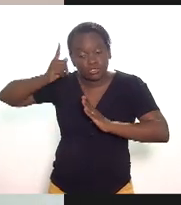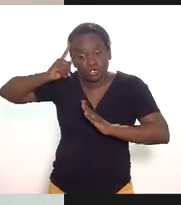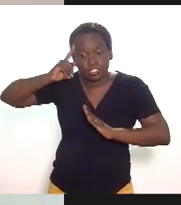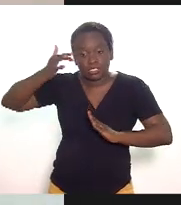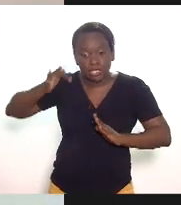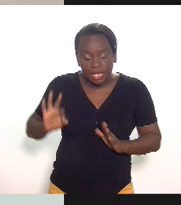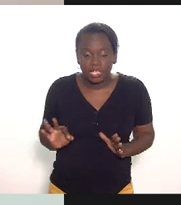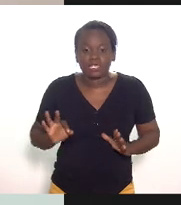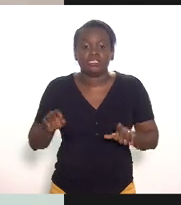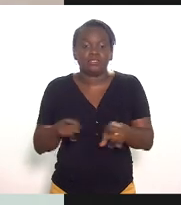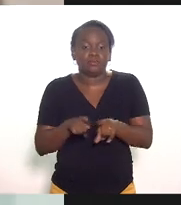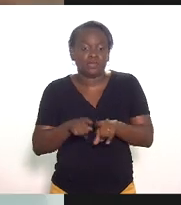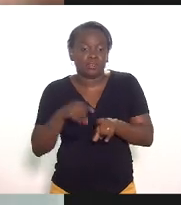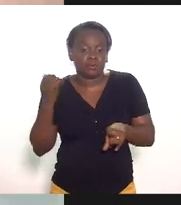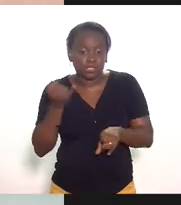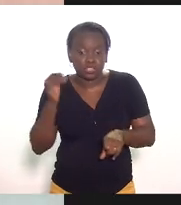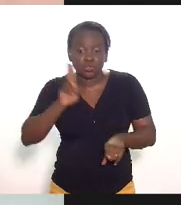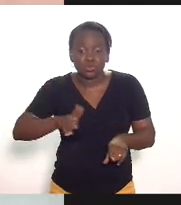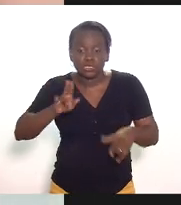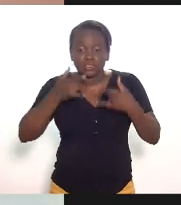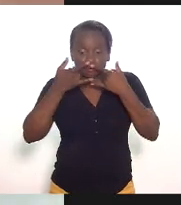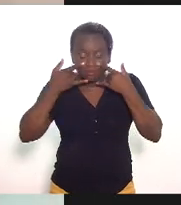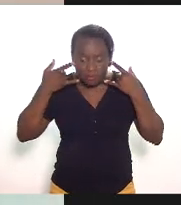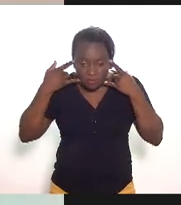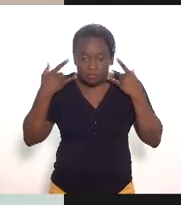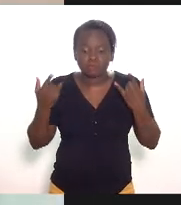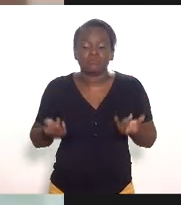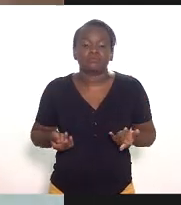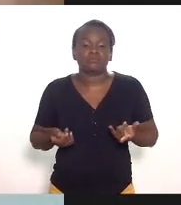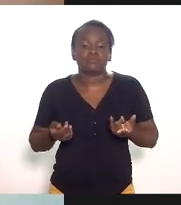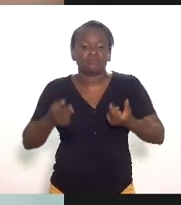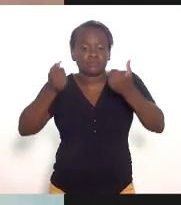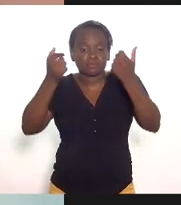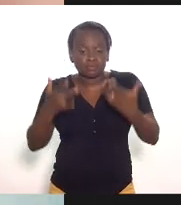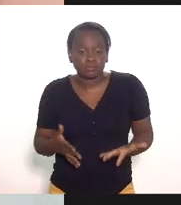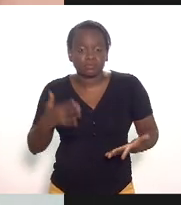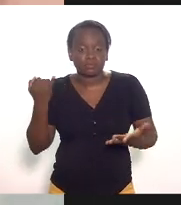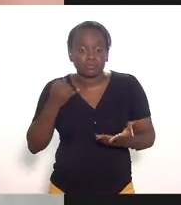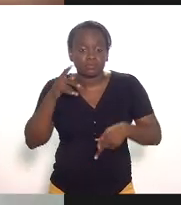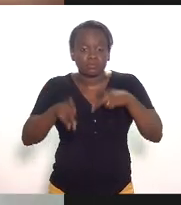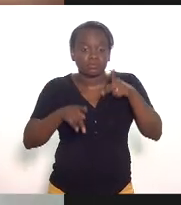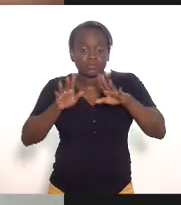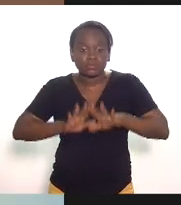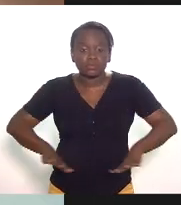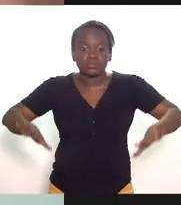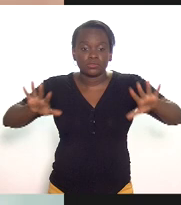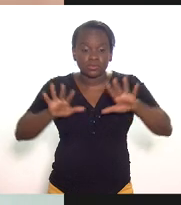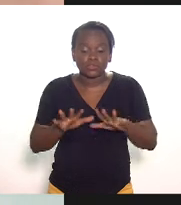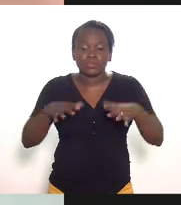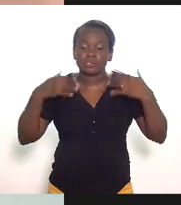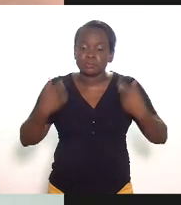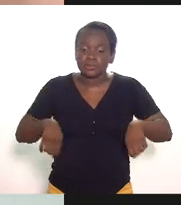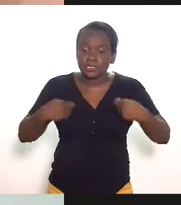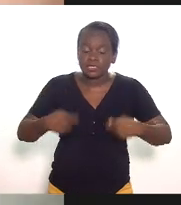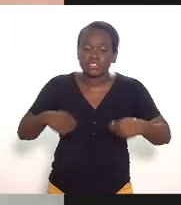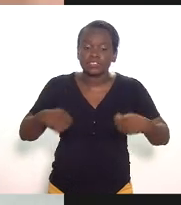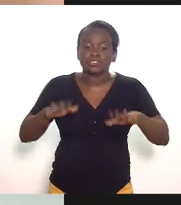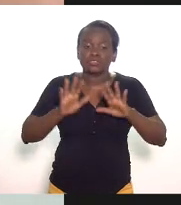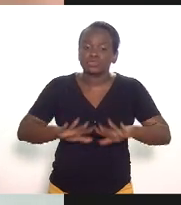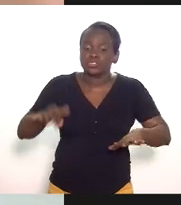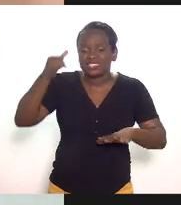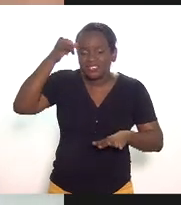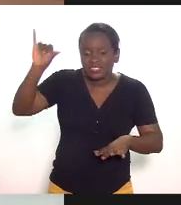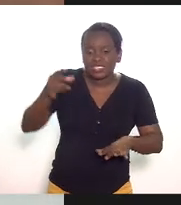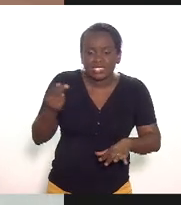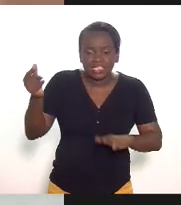dias, colocando a importância de usarem máscara. Colocamos também para a população, fazer um clamor para que a população não saia